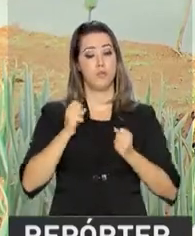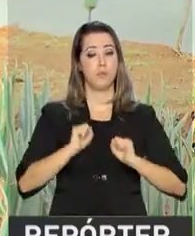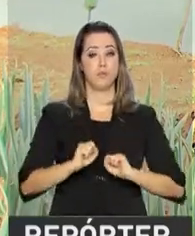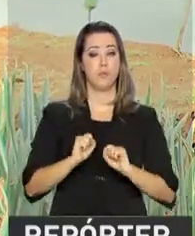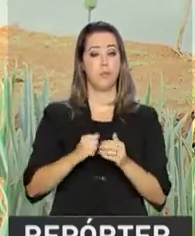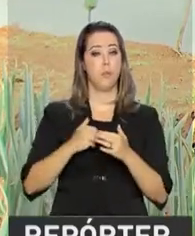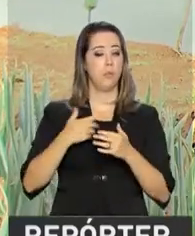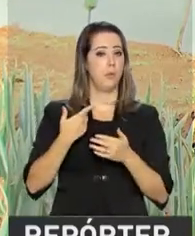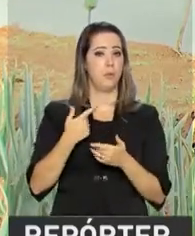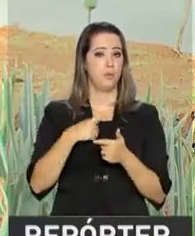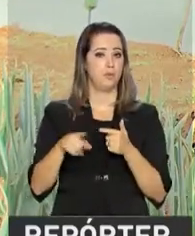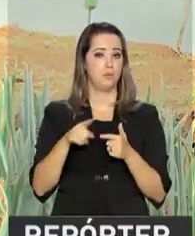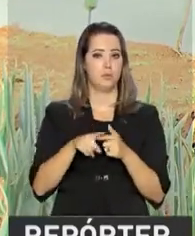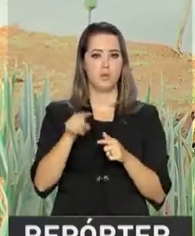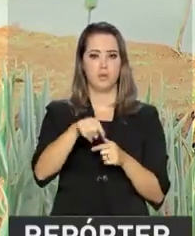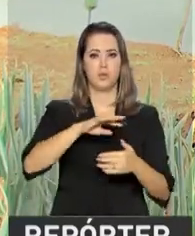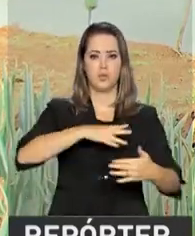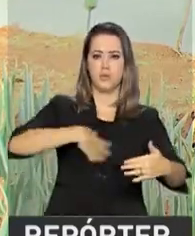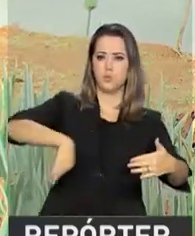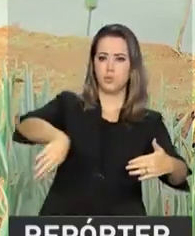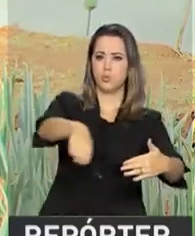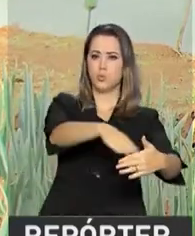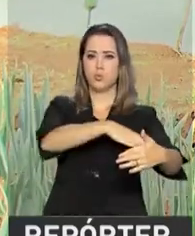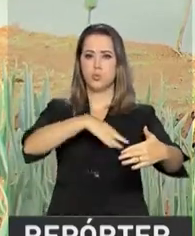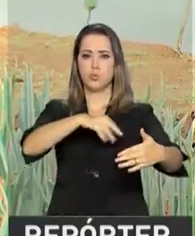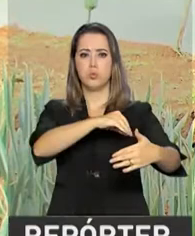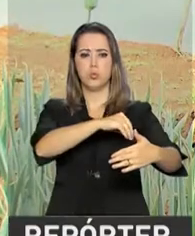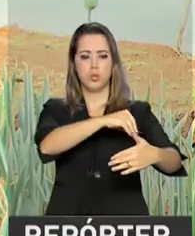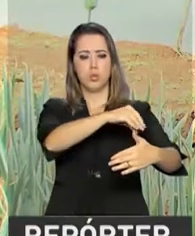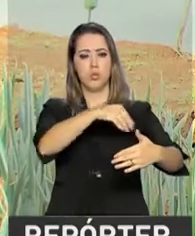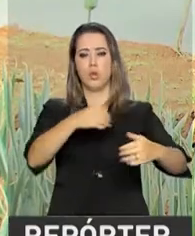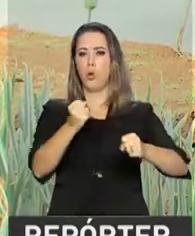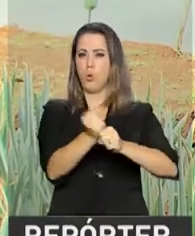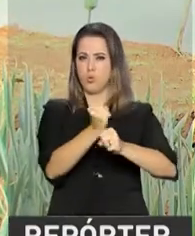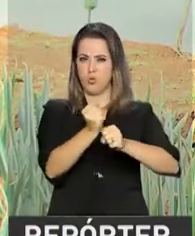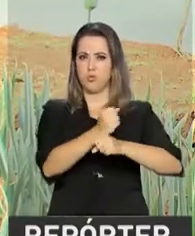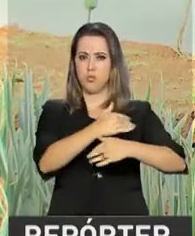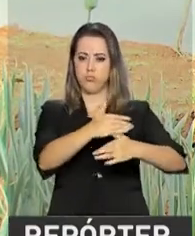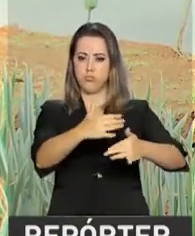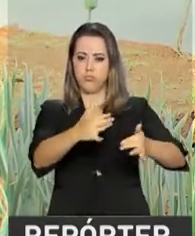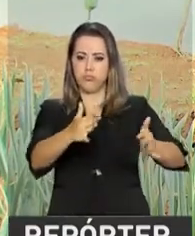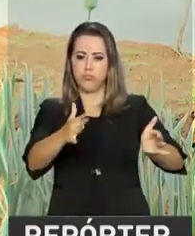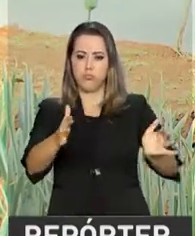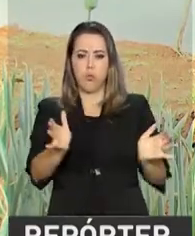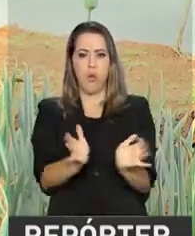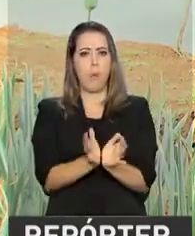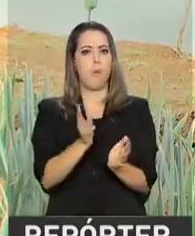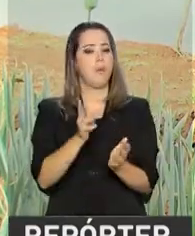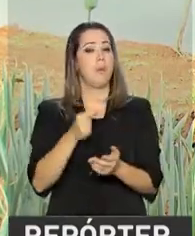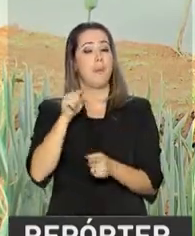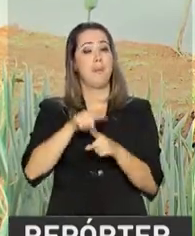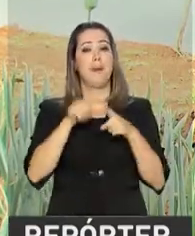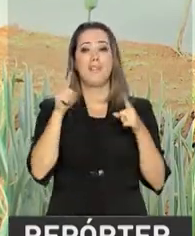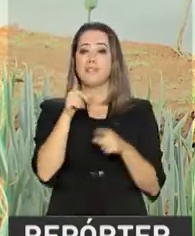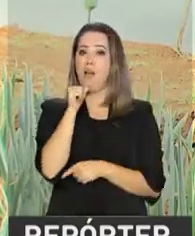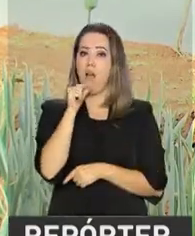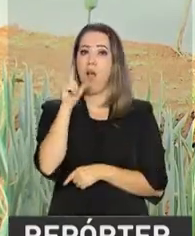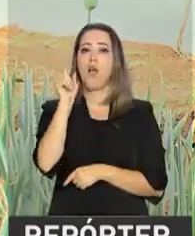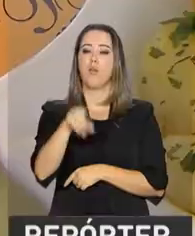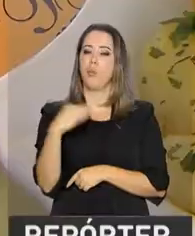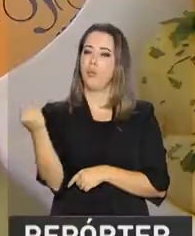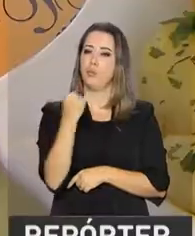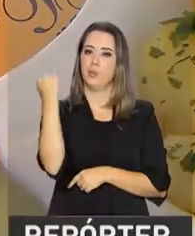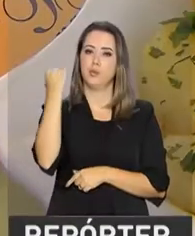faz tanques de ferro e cimento sobre redonda onde você consegue com a tecnologia cria muito fechou no mesmo espaço mas a qualidade da água é